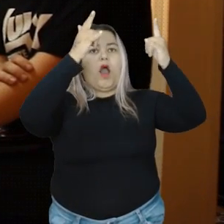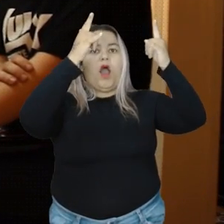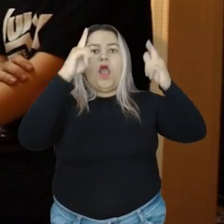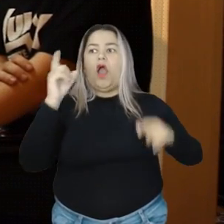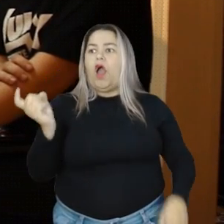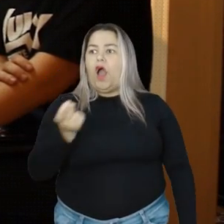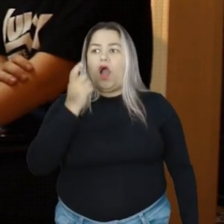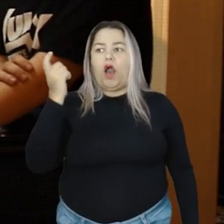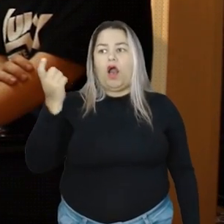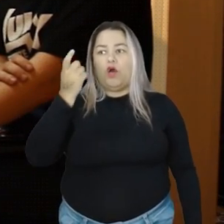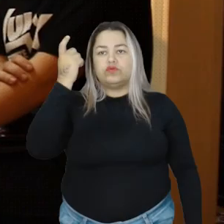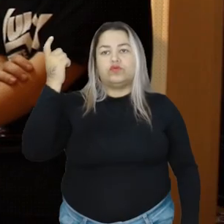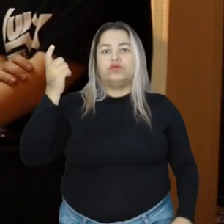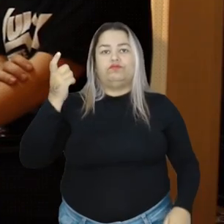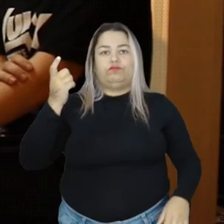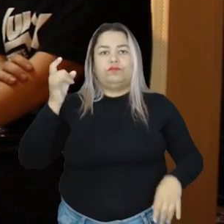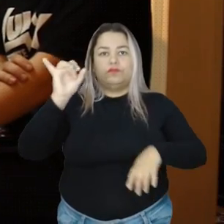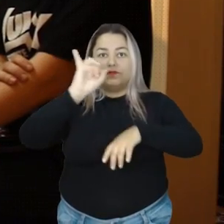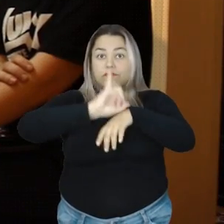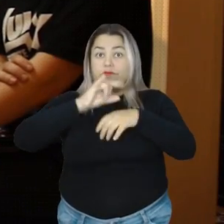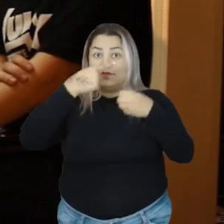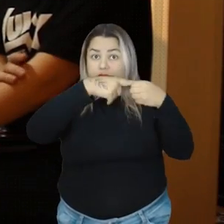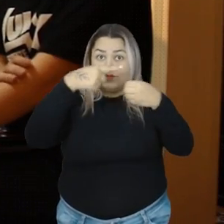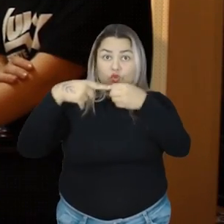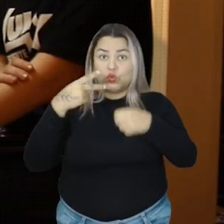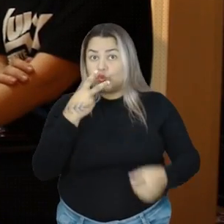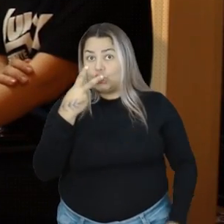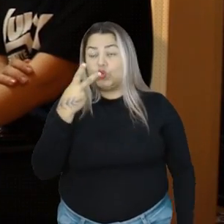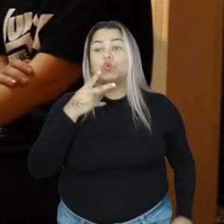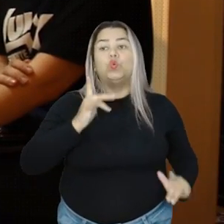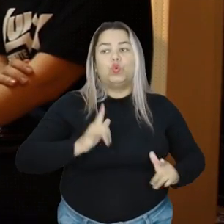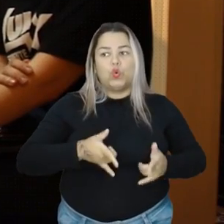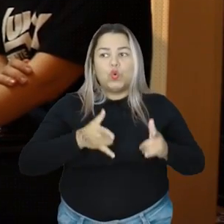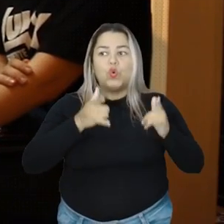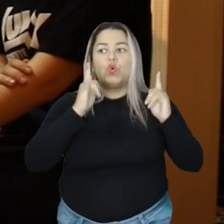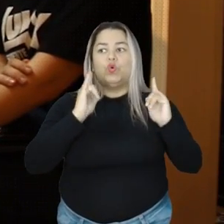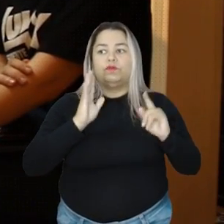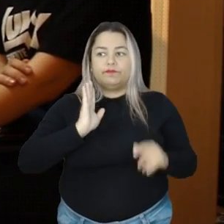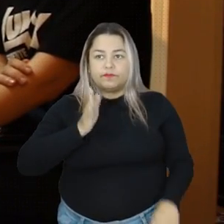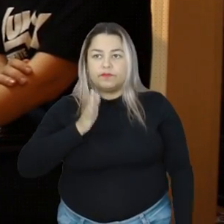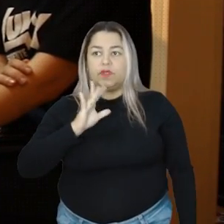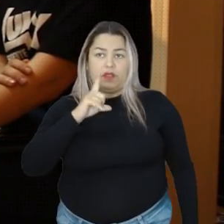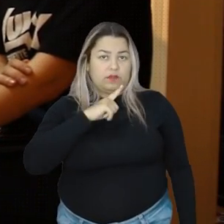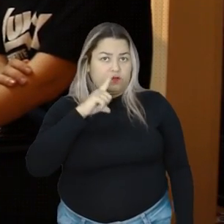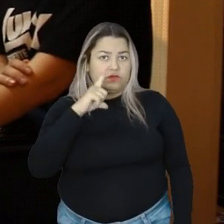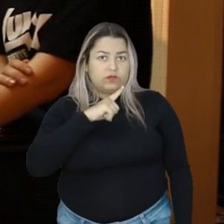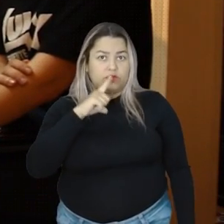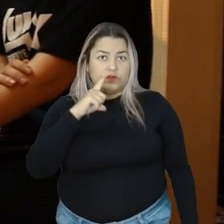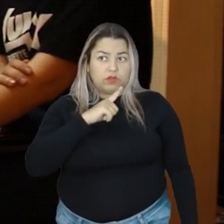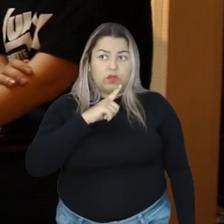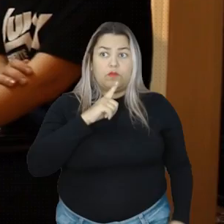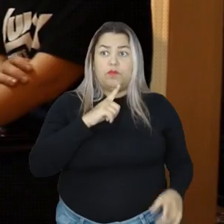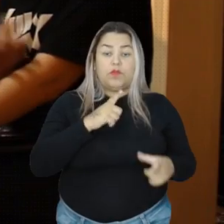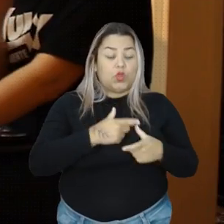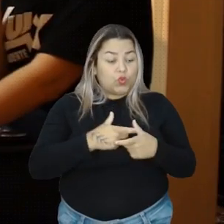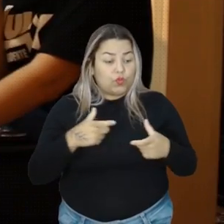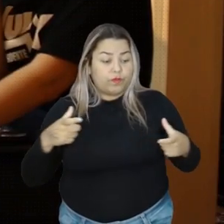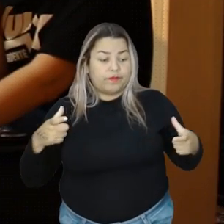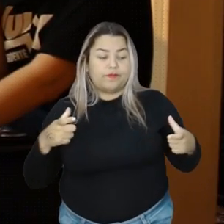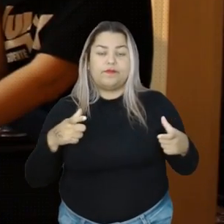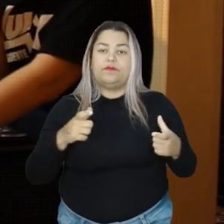o centro da cidade, prédios médios, dois andares geral. Enfim, e tinha uma enorme extensão, não